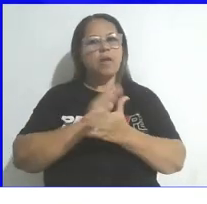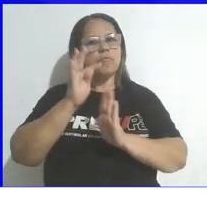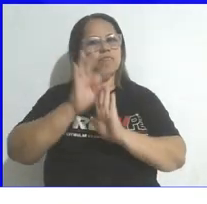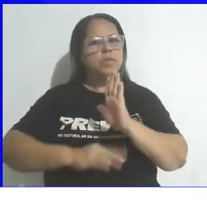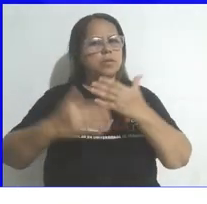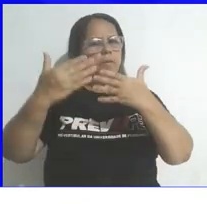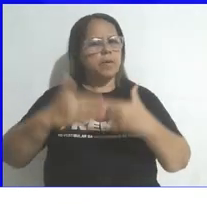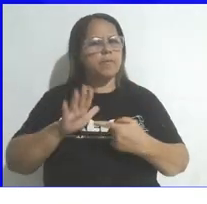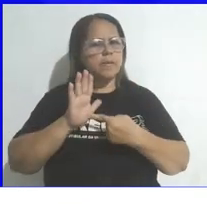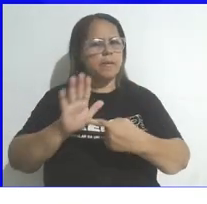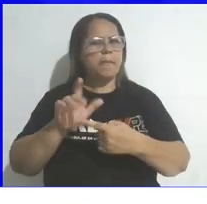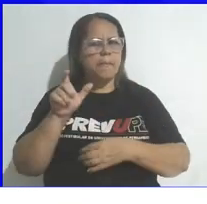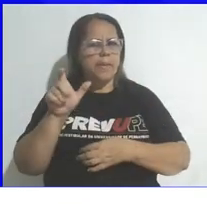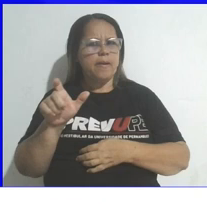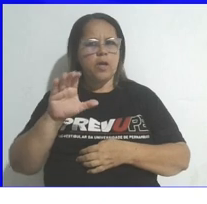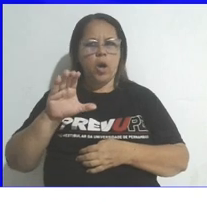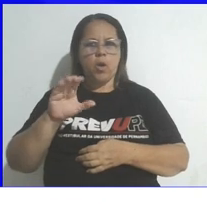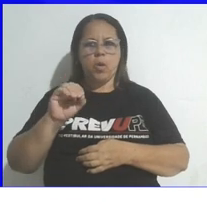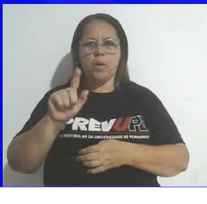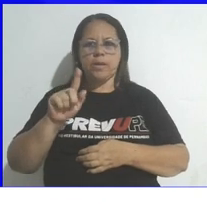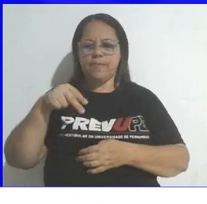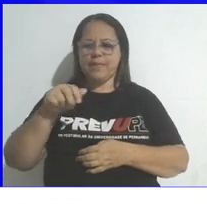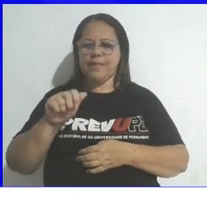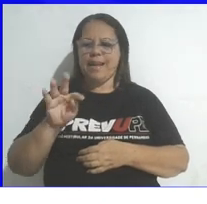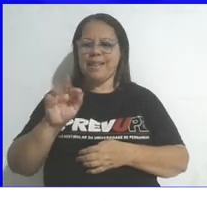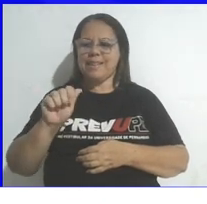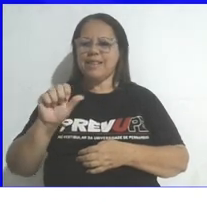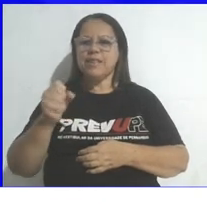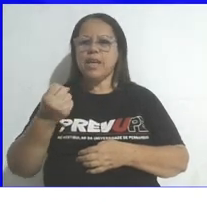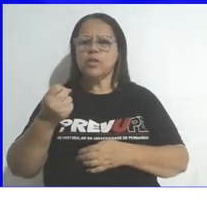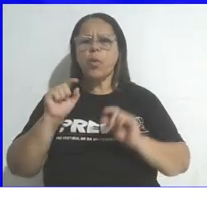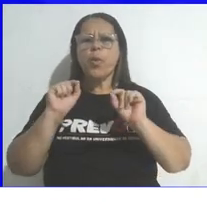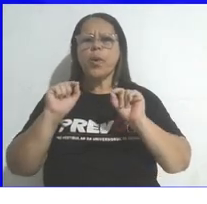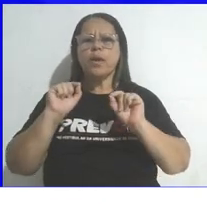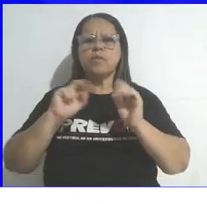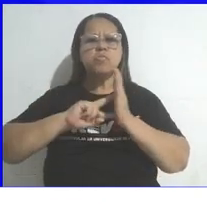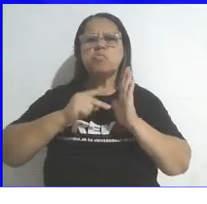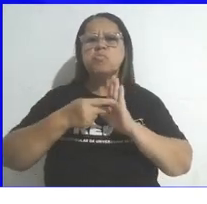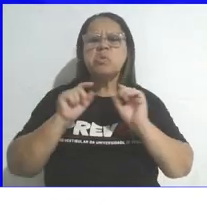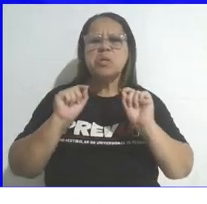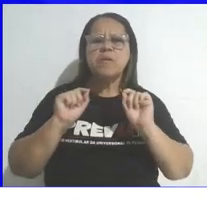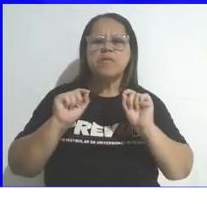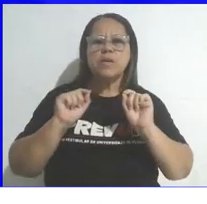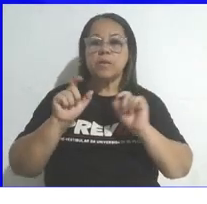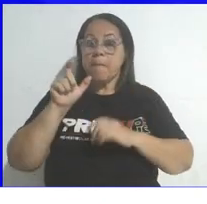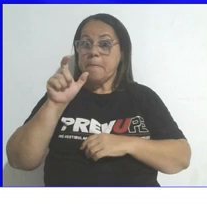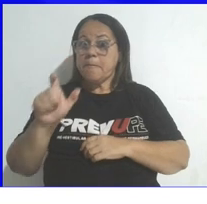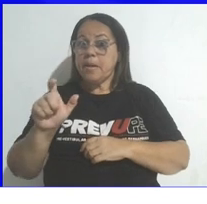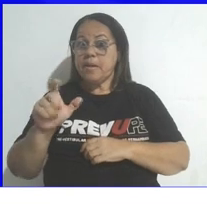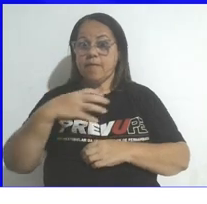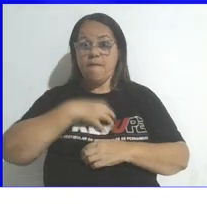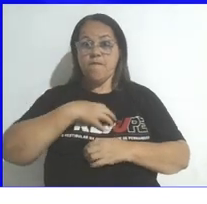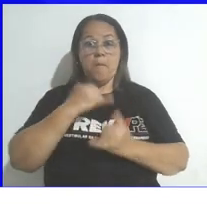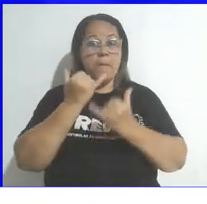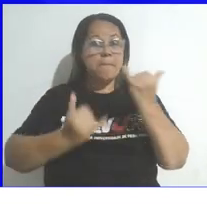prova vão apresentar palavras que a gente chama de palavras cognatas o que que é isso palavras cognatas são aquelas que tem a sua